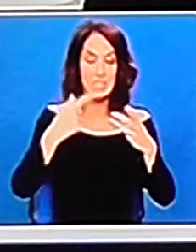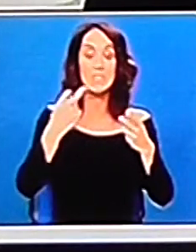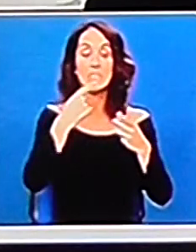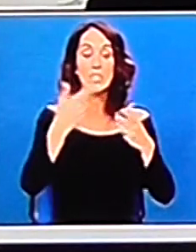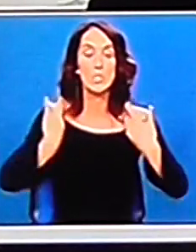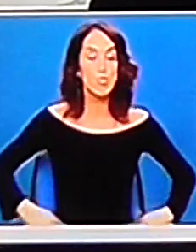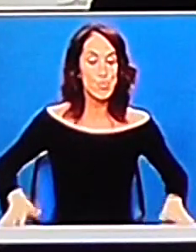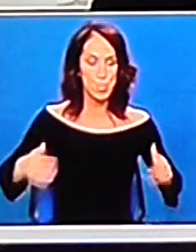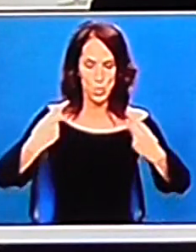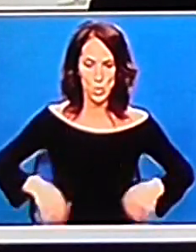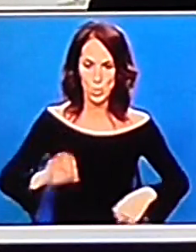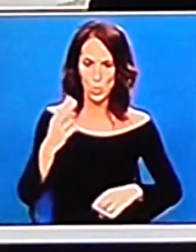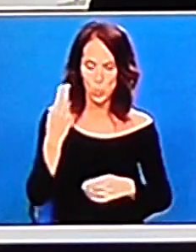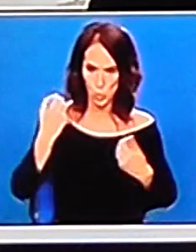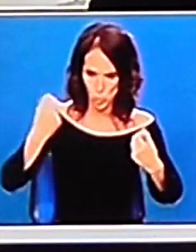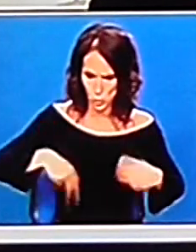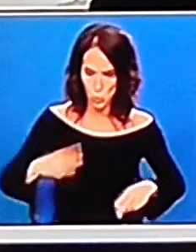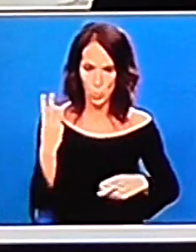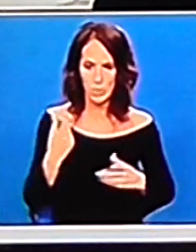descritos são situações de